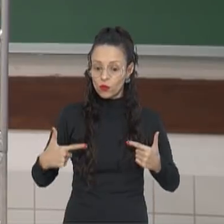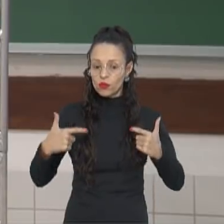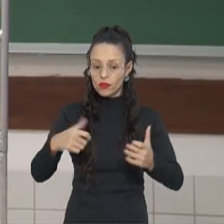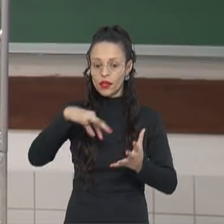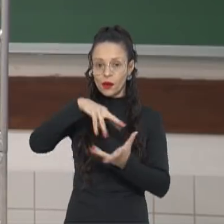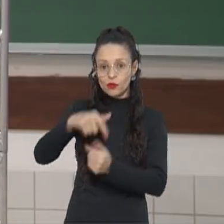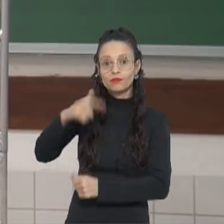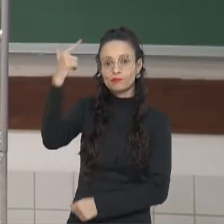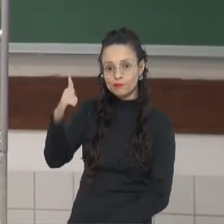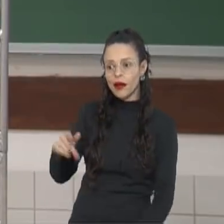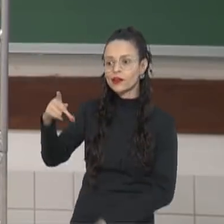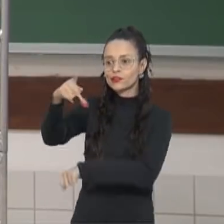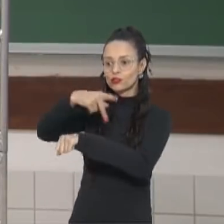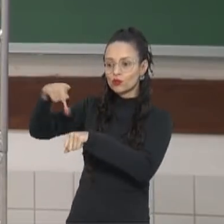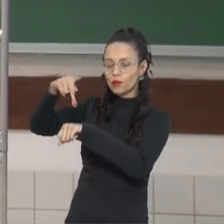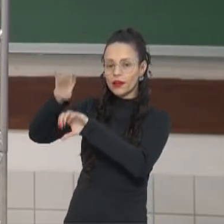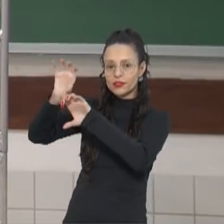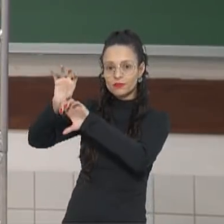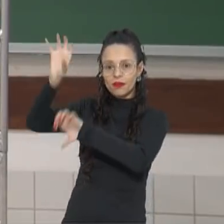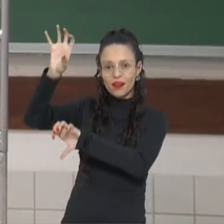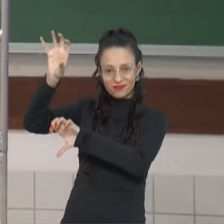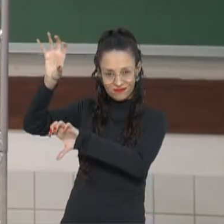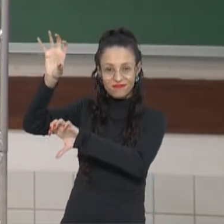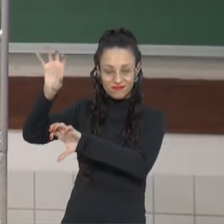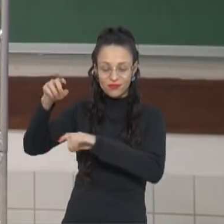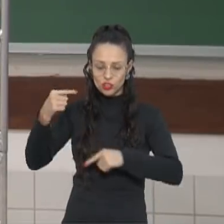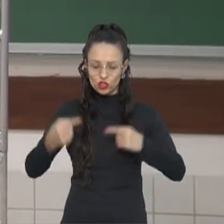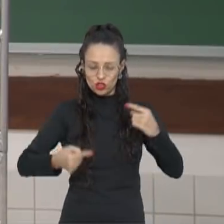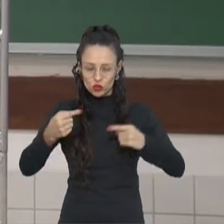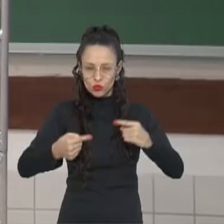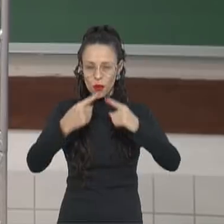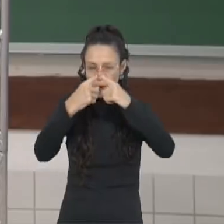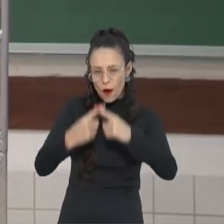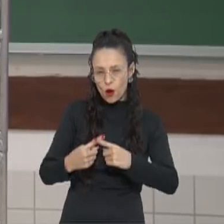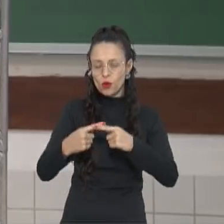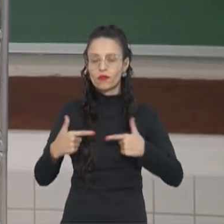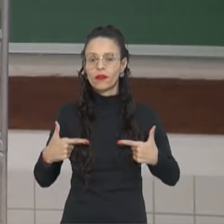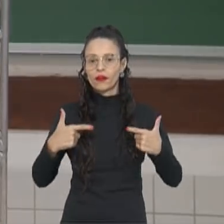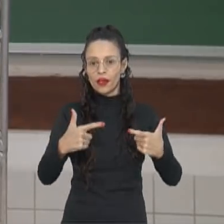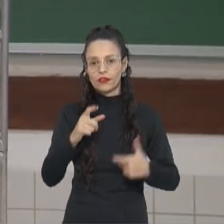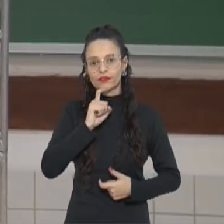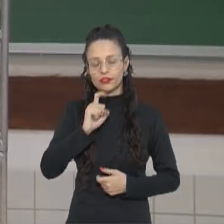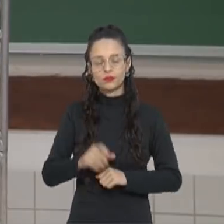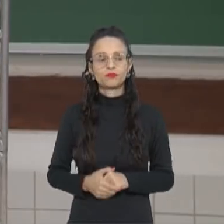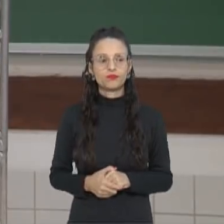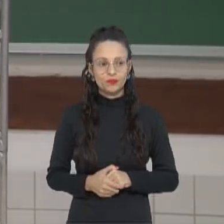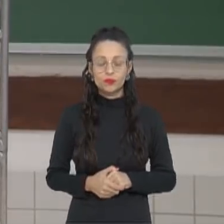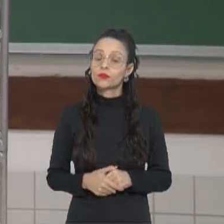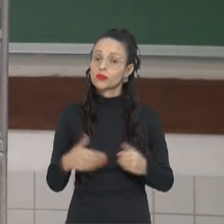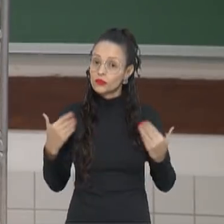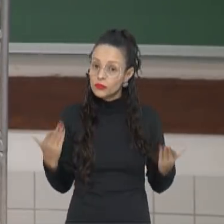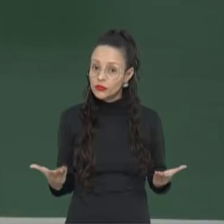sendo dividido nessa disputa da Guerra Fria. Continuando. Então, a disputa